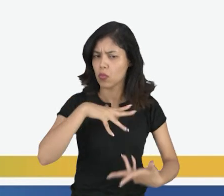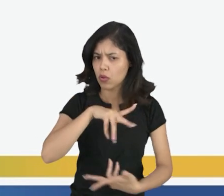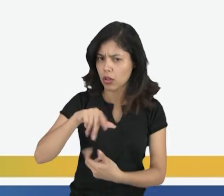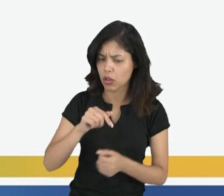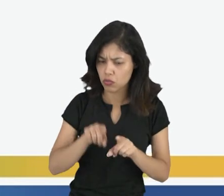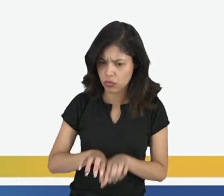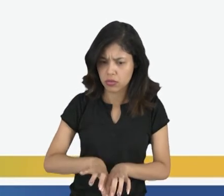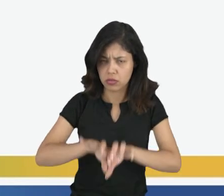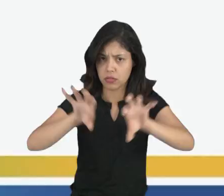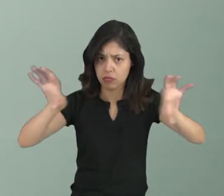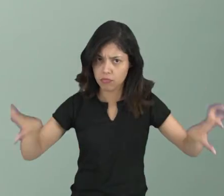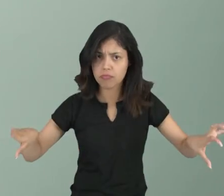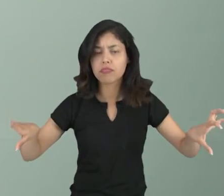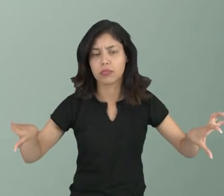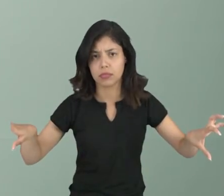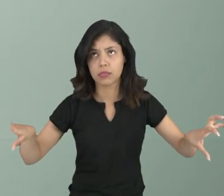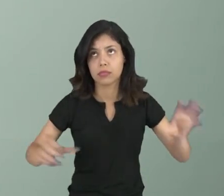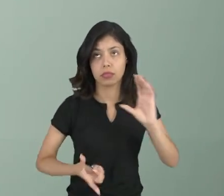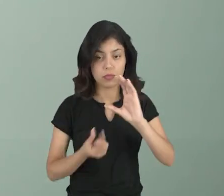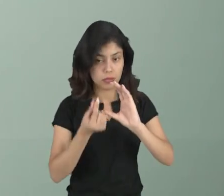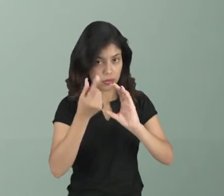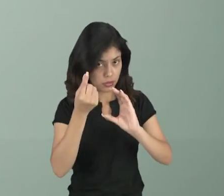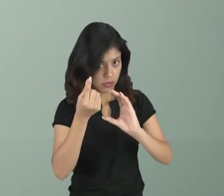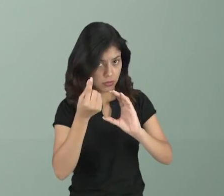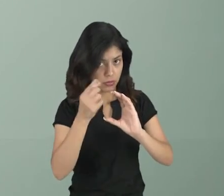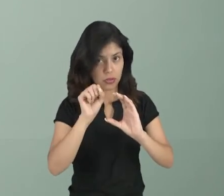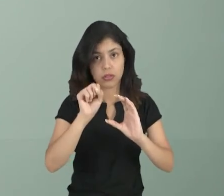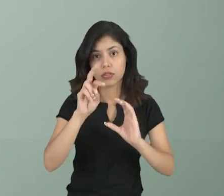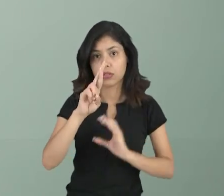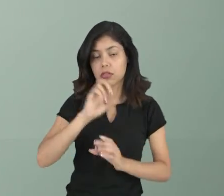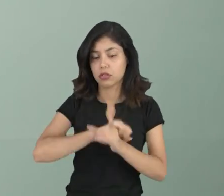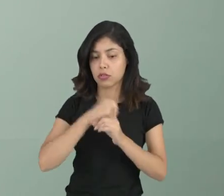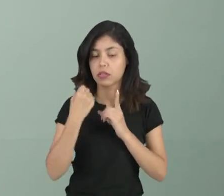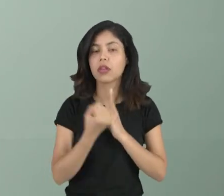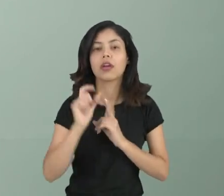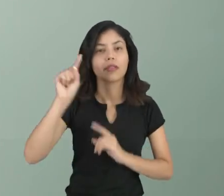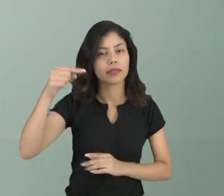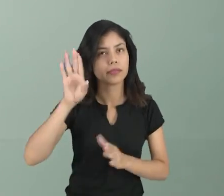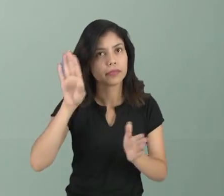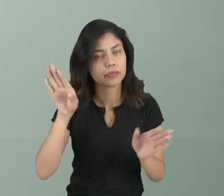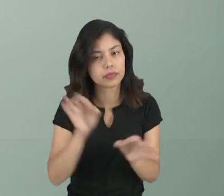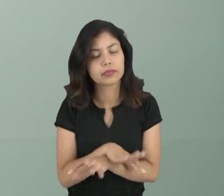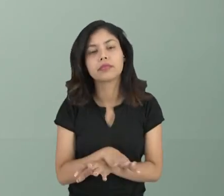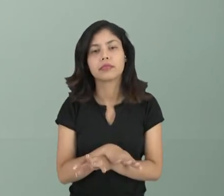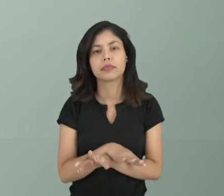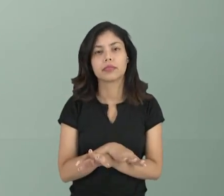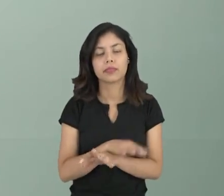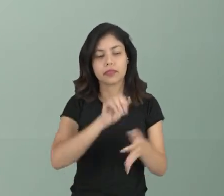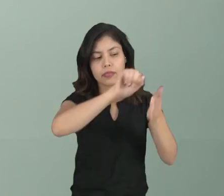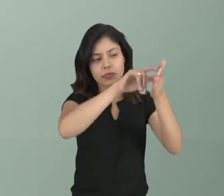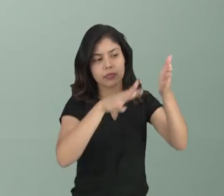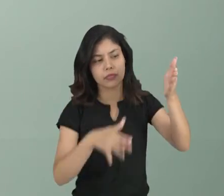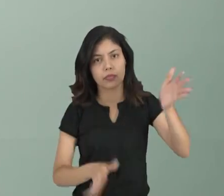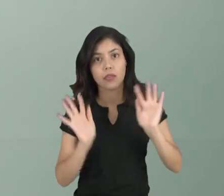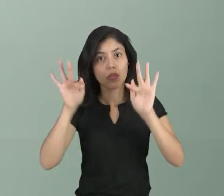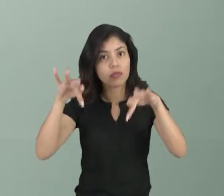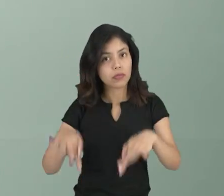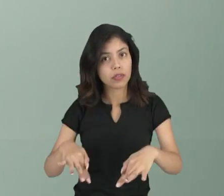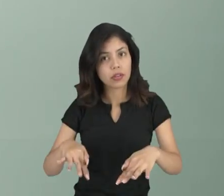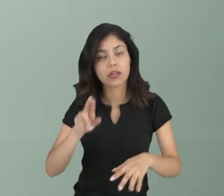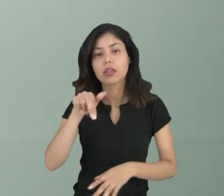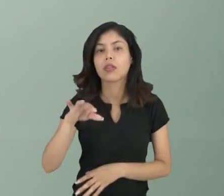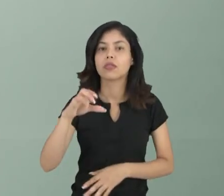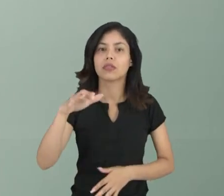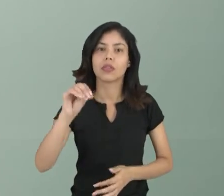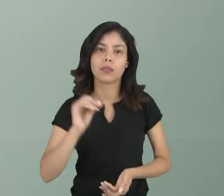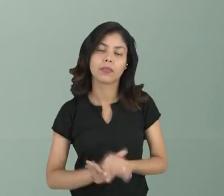mundo dividido entre capitalismo e socialismo. E com a queda do Muro de Berlim, com o fim da União